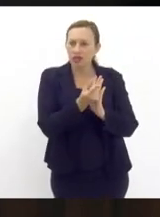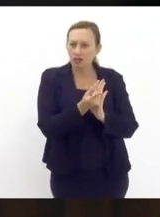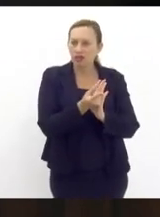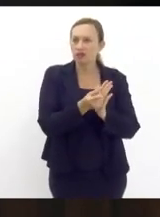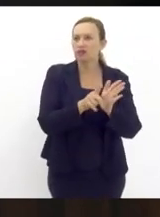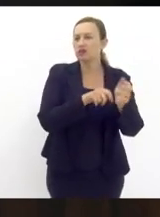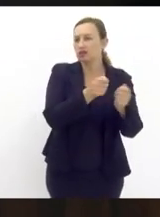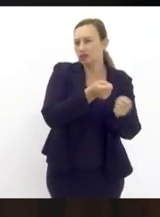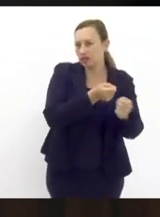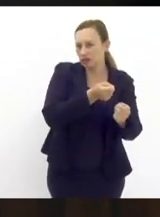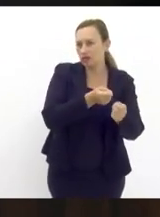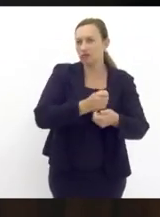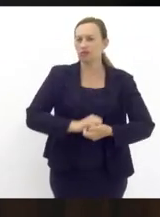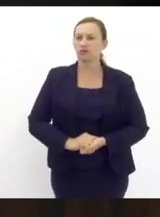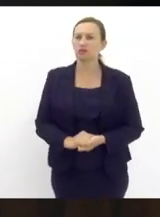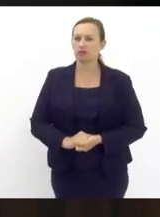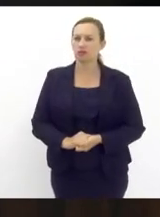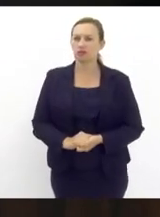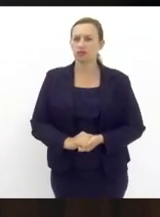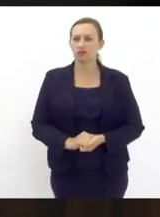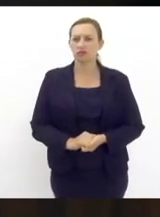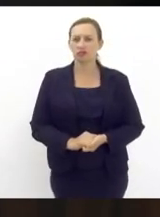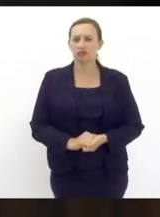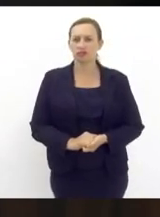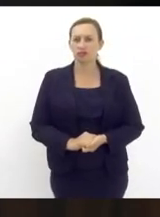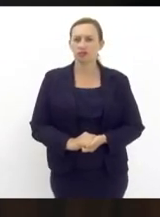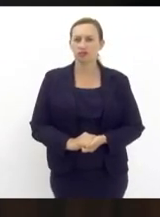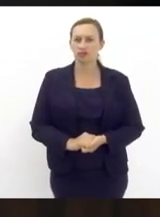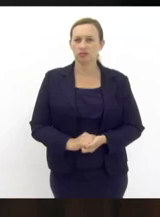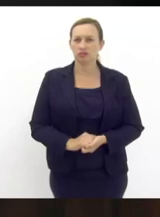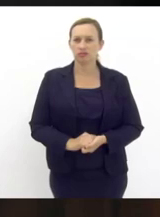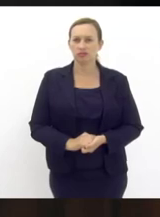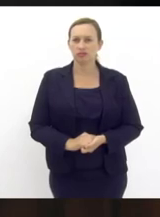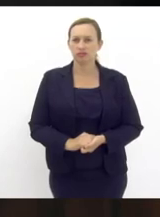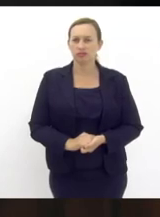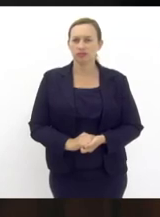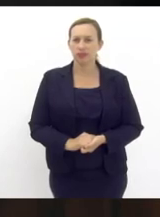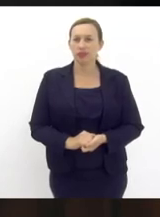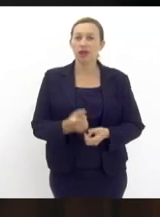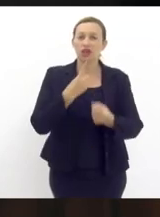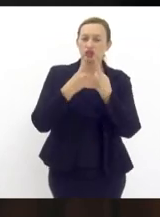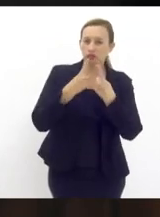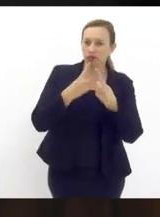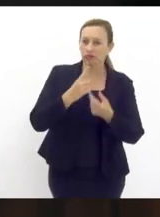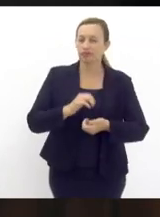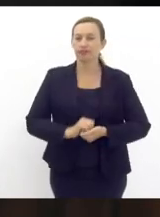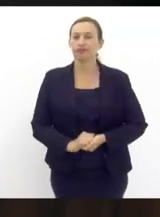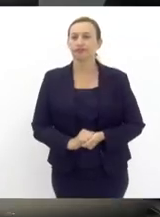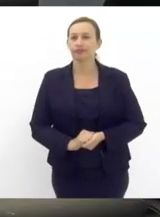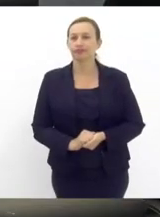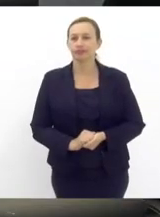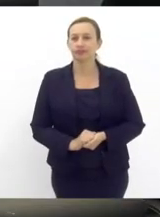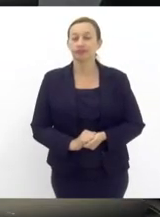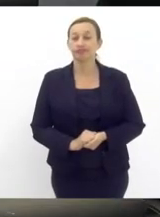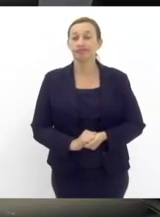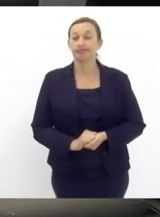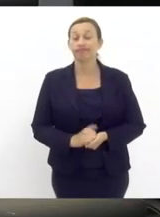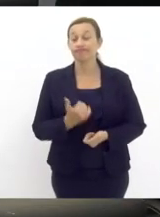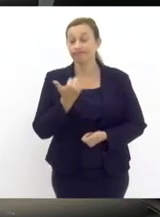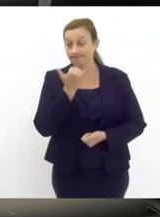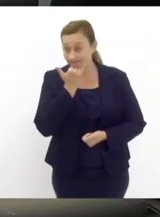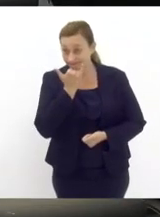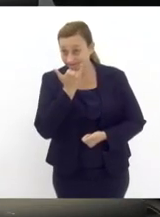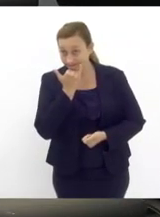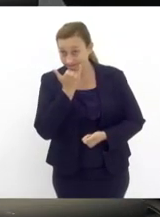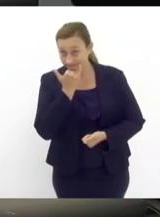fiscalização financeira e controle em discussão perdão